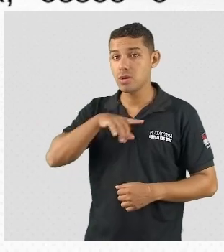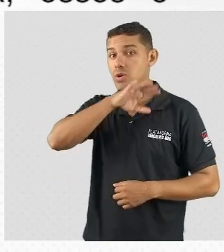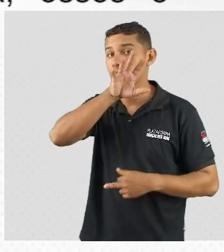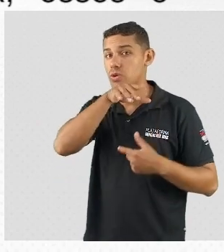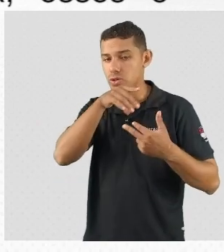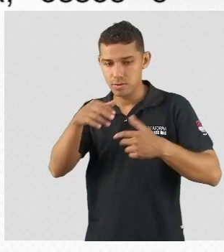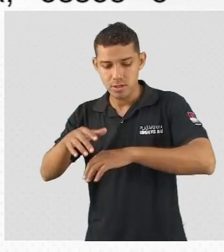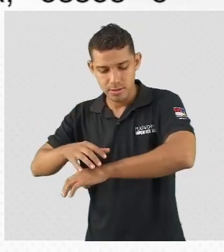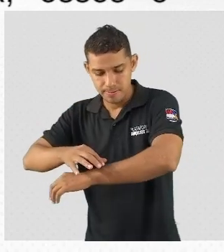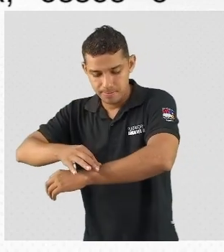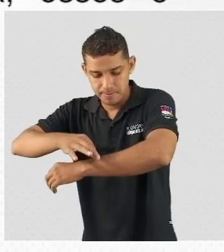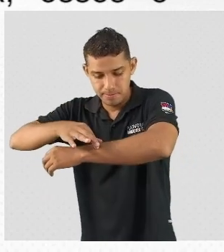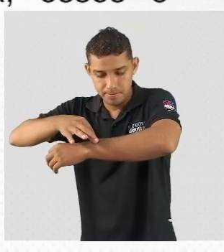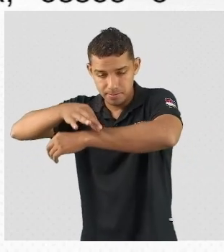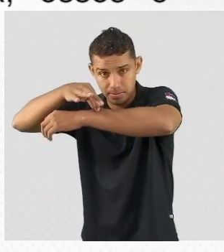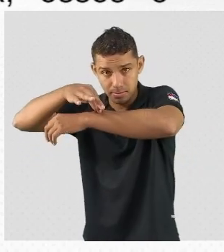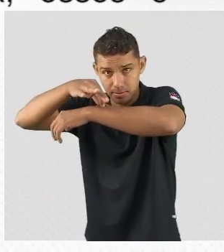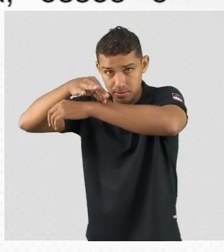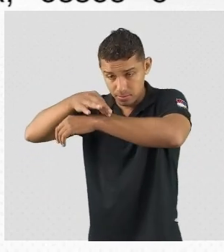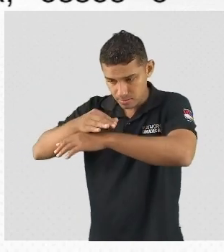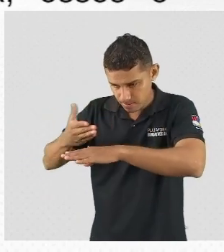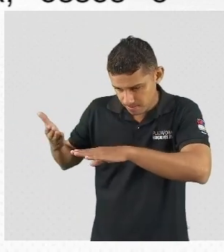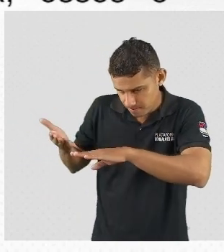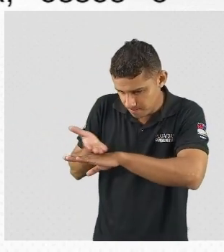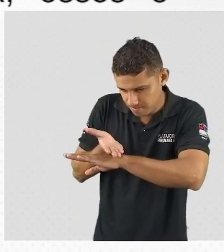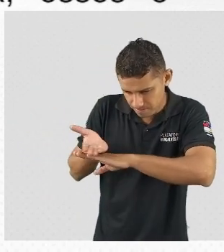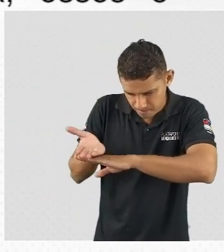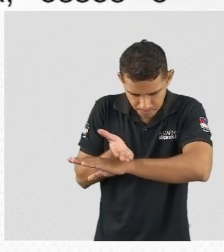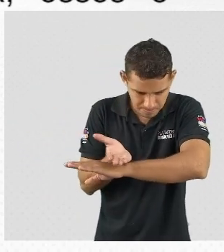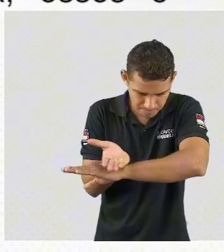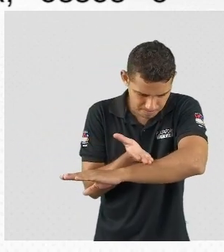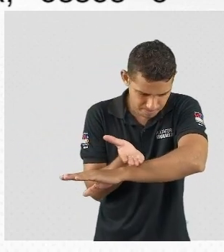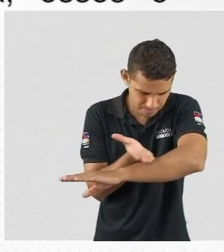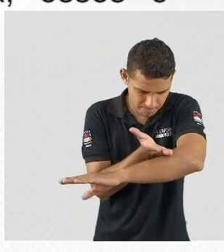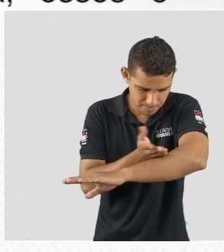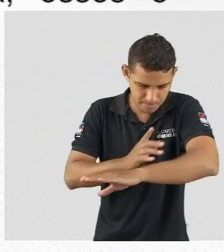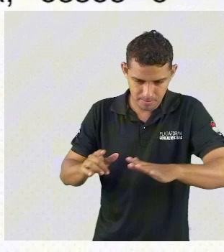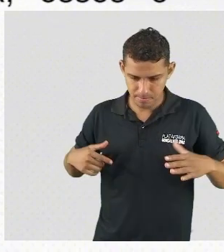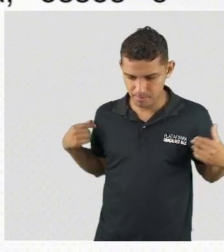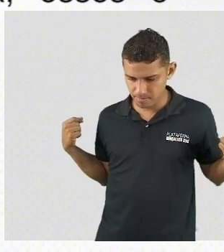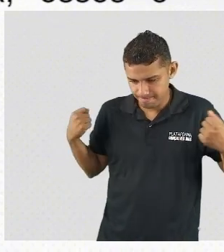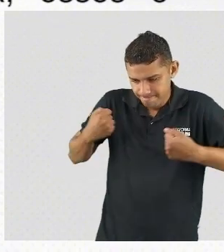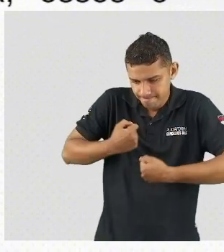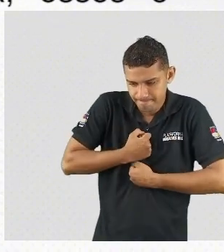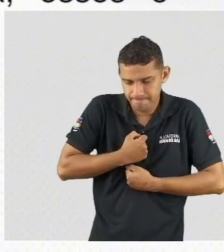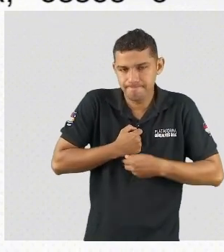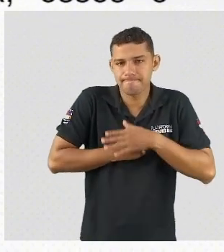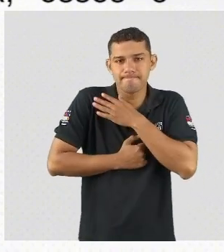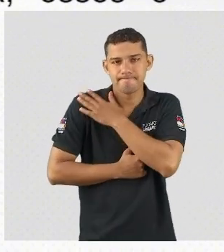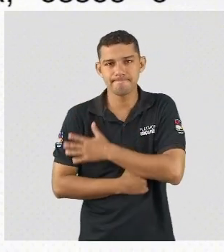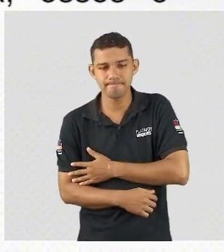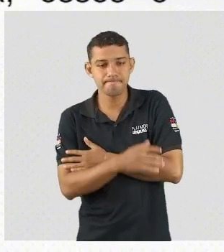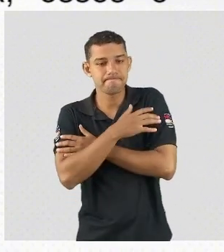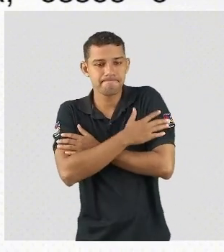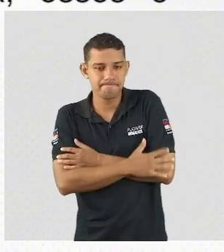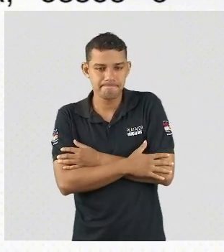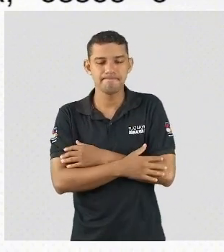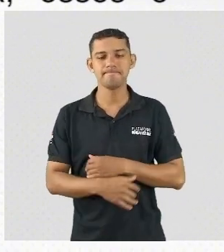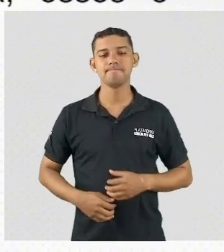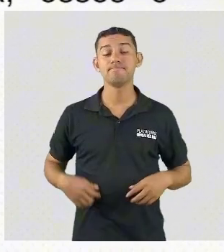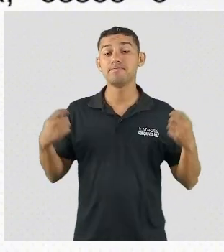fazer ferramentas para tirar aquela pele, para que eles pudessem cortar aquela carne. E olha só, aqui já no Paleolítico, eles começaram a dominar